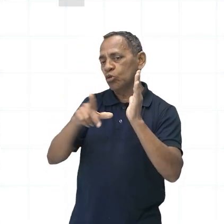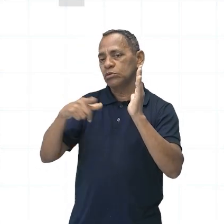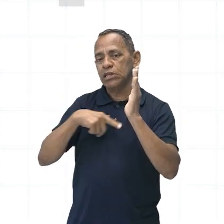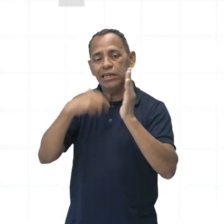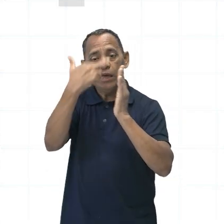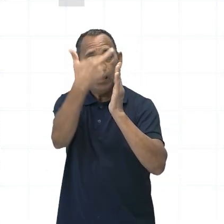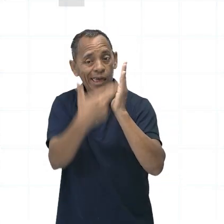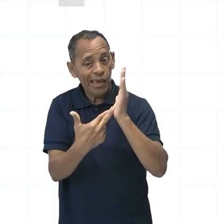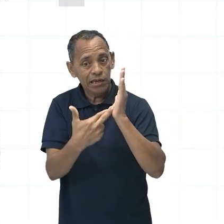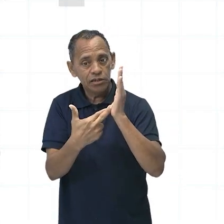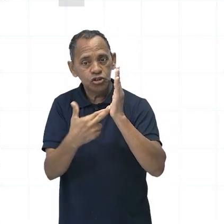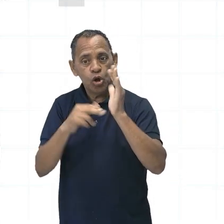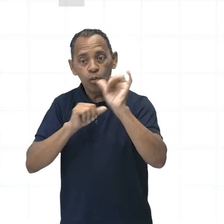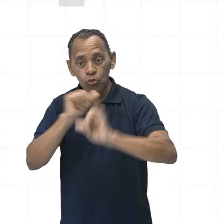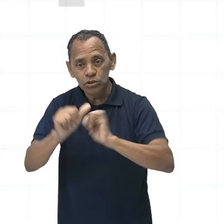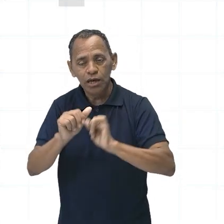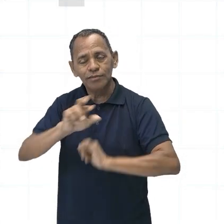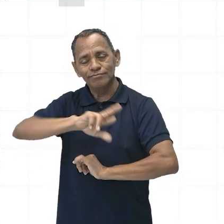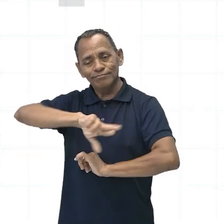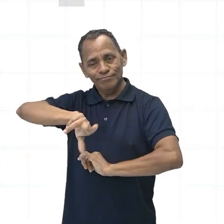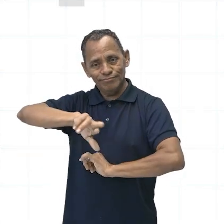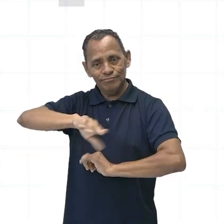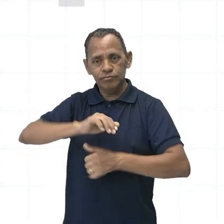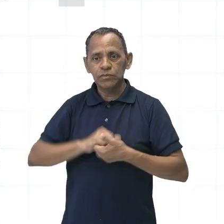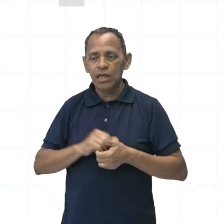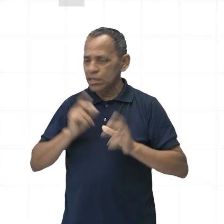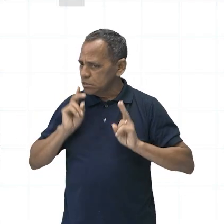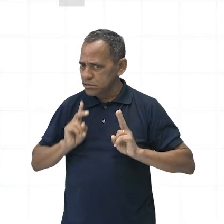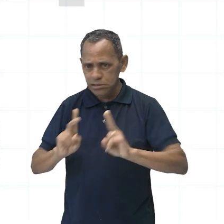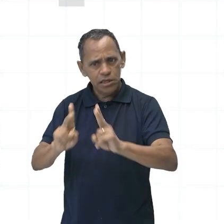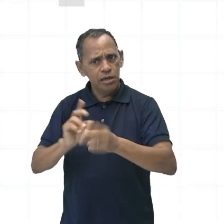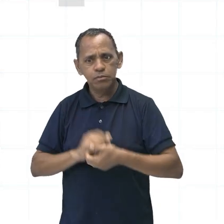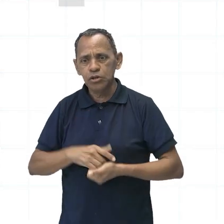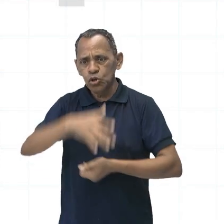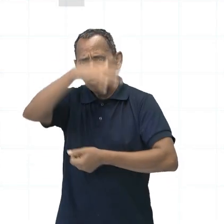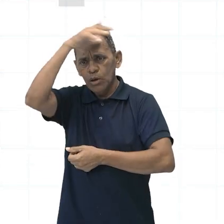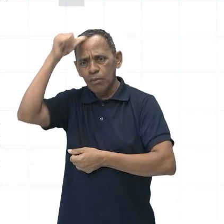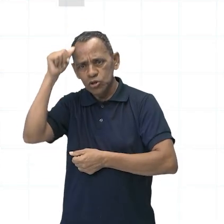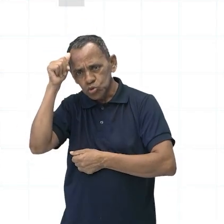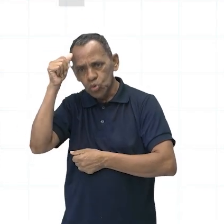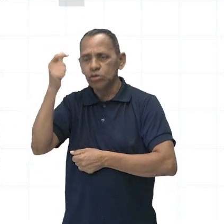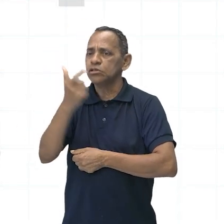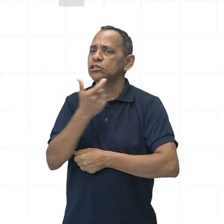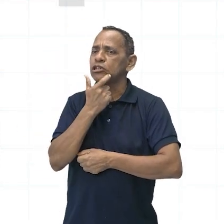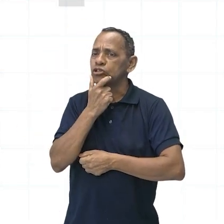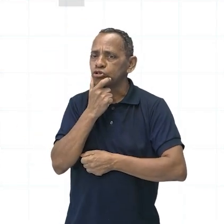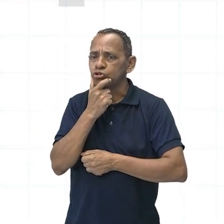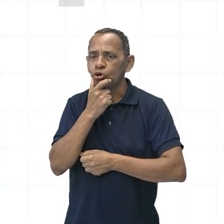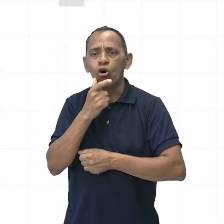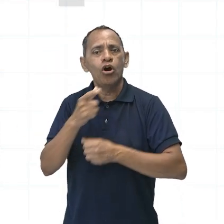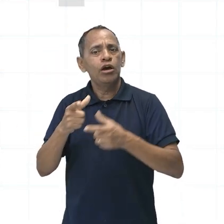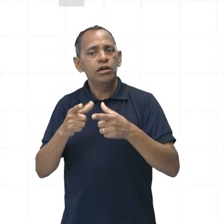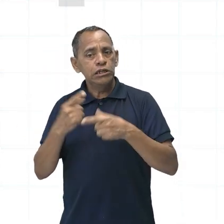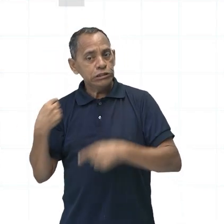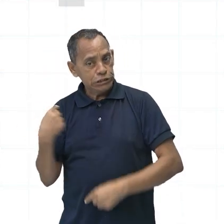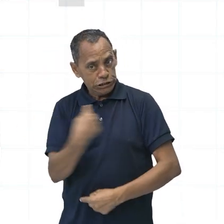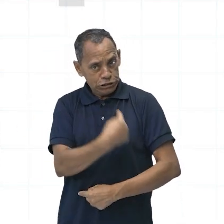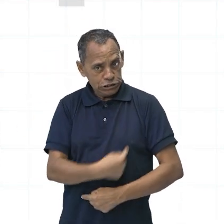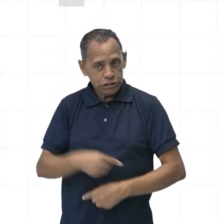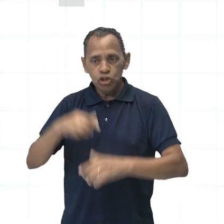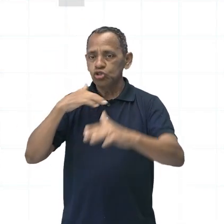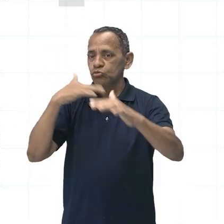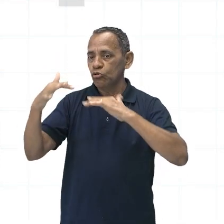vão mudar, tá? Eles sempre vão estar aqui, tanto no Amazonas, na Inglaterra, na China. Os movimentos, eles